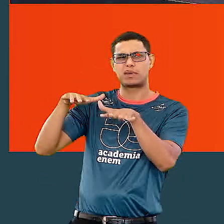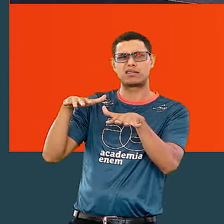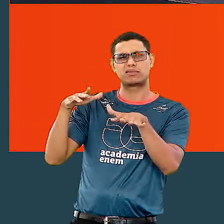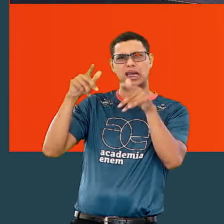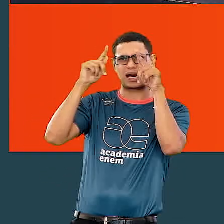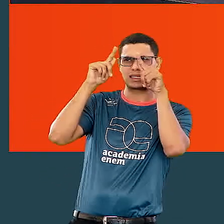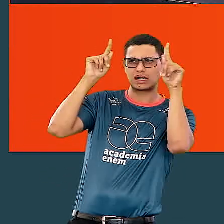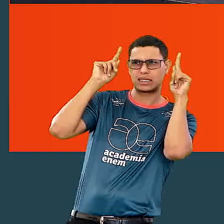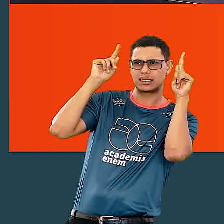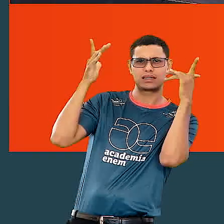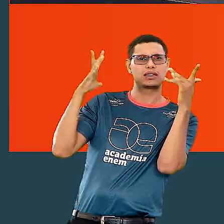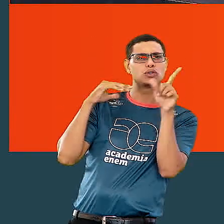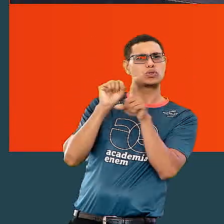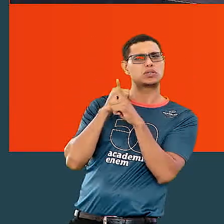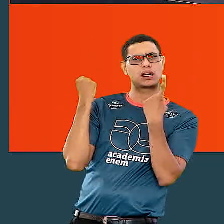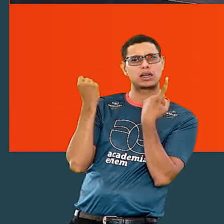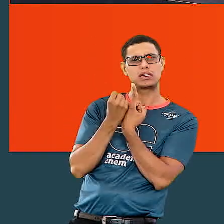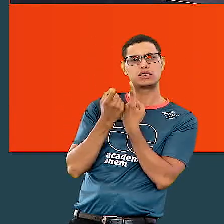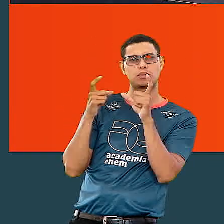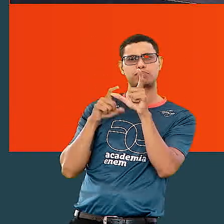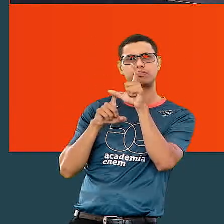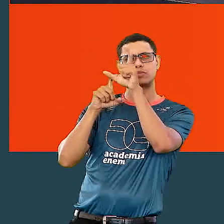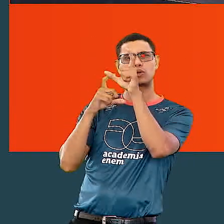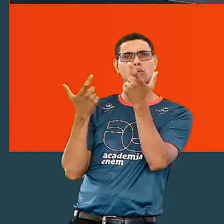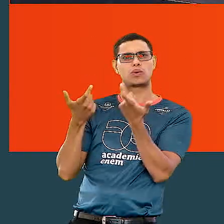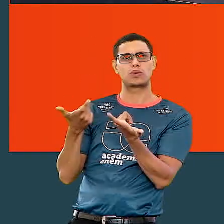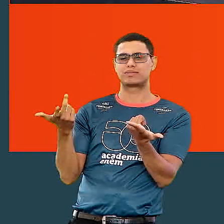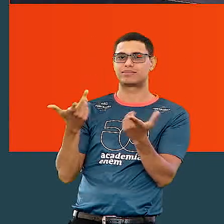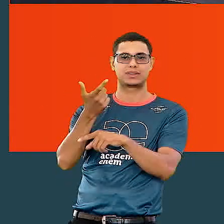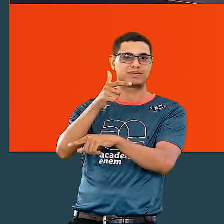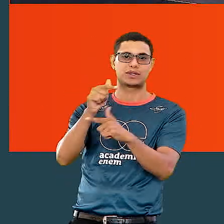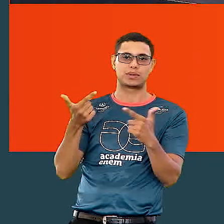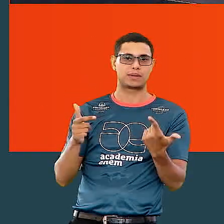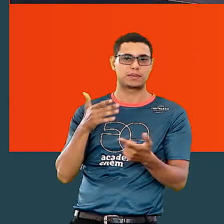mancho. Onde é que tem socialismo na Grécia Antiga, doidinho? Tem não, mano.